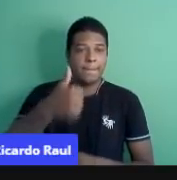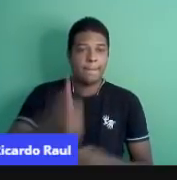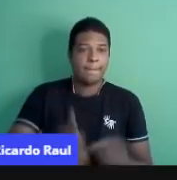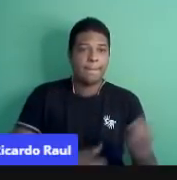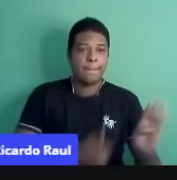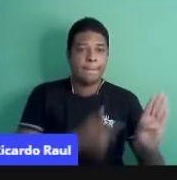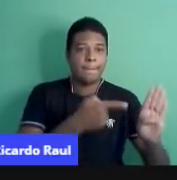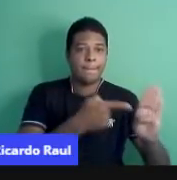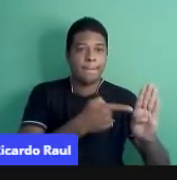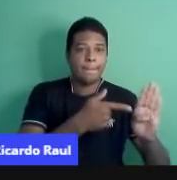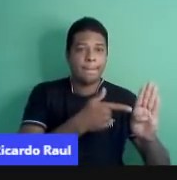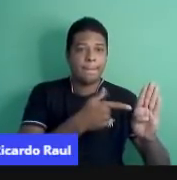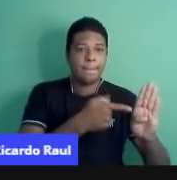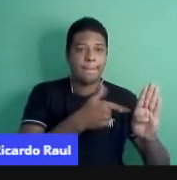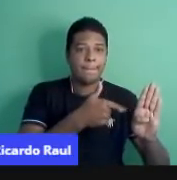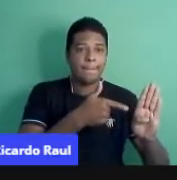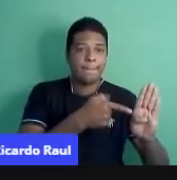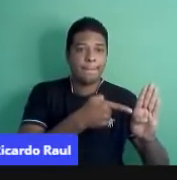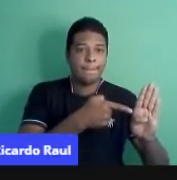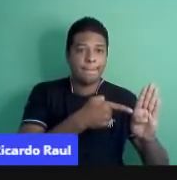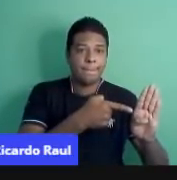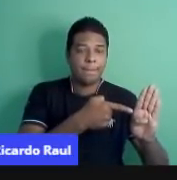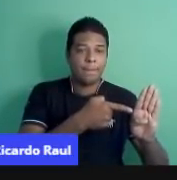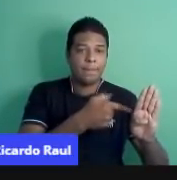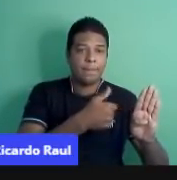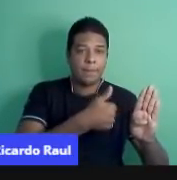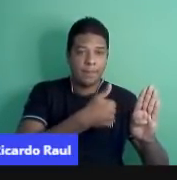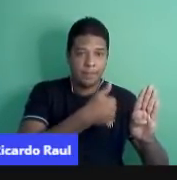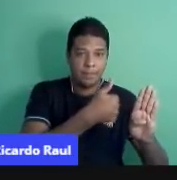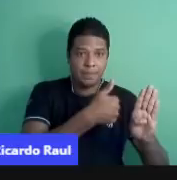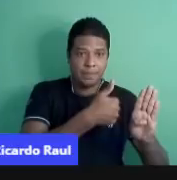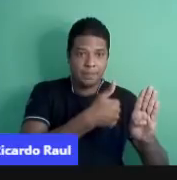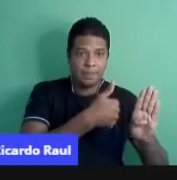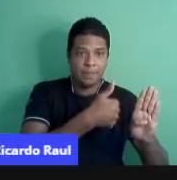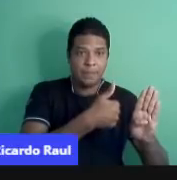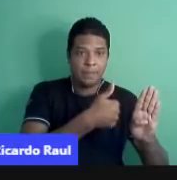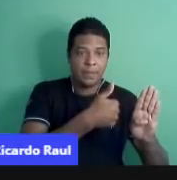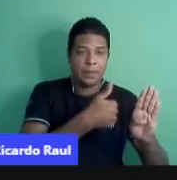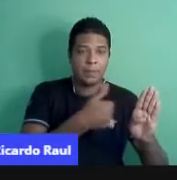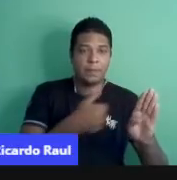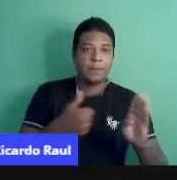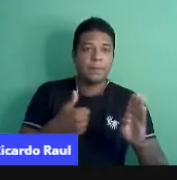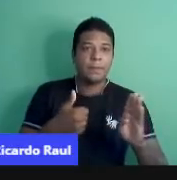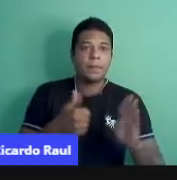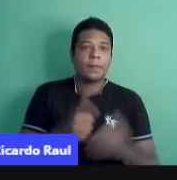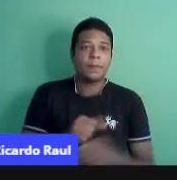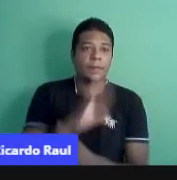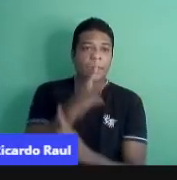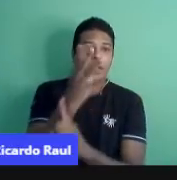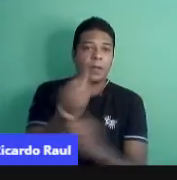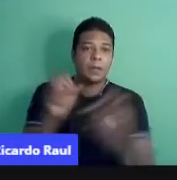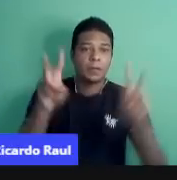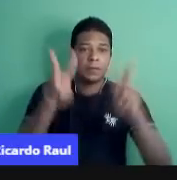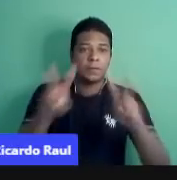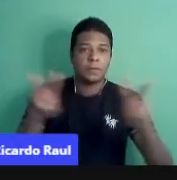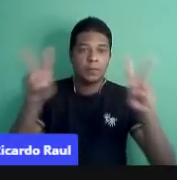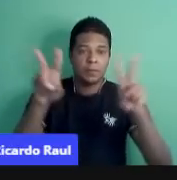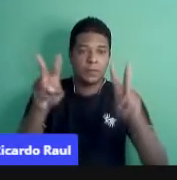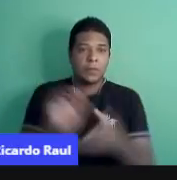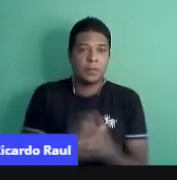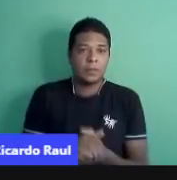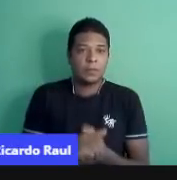artes visuais. Nós temos desenho no corpo. E